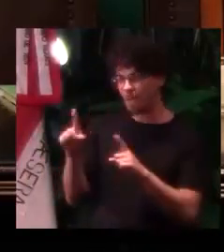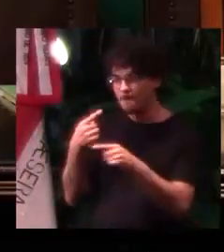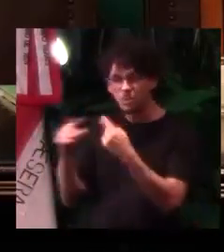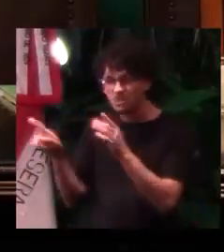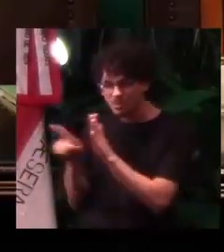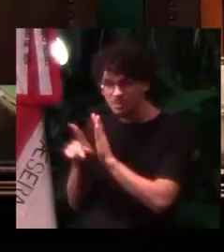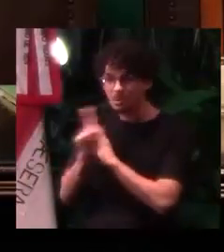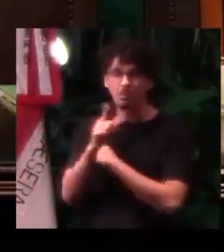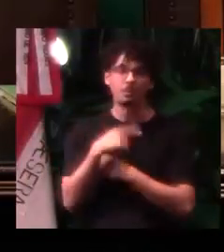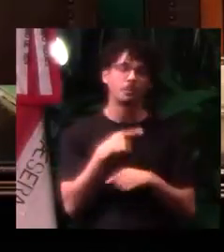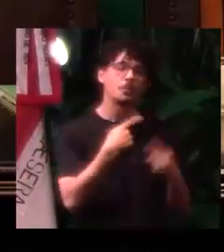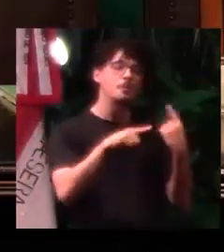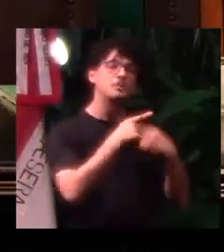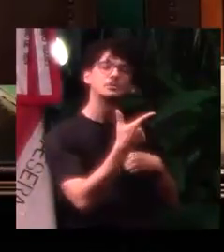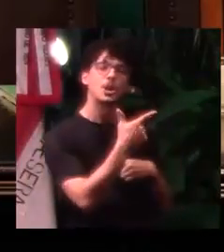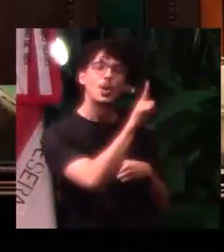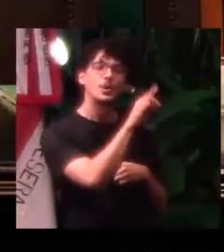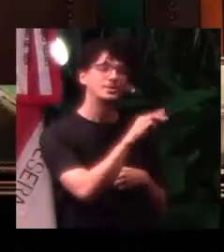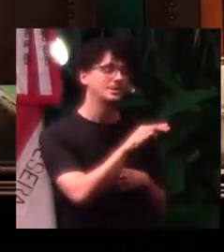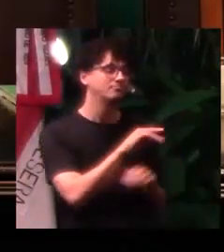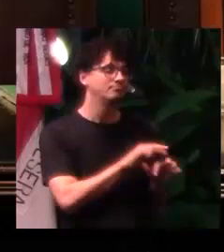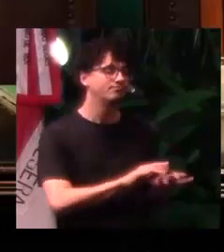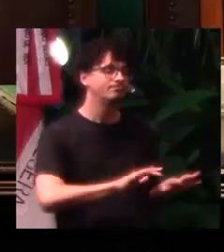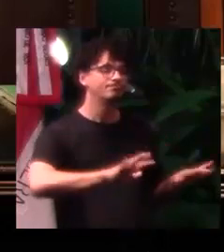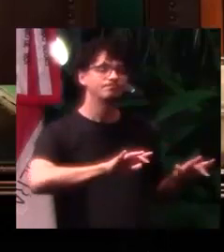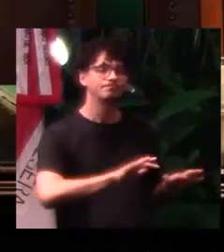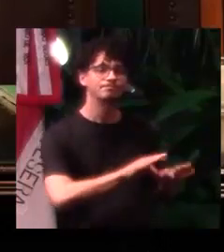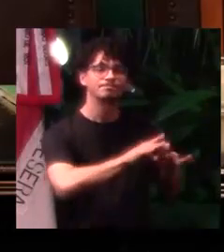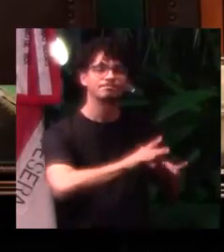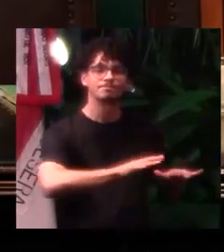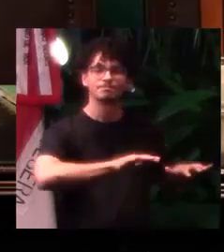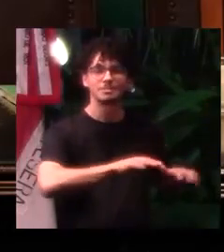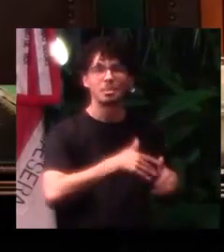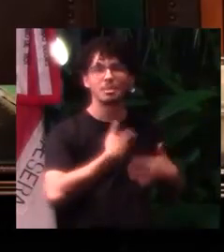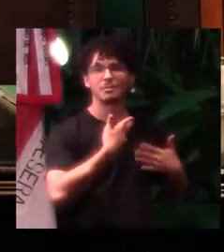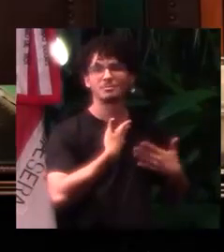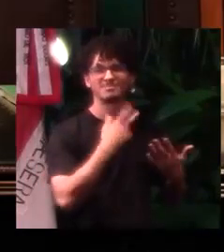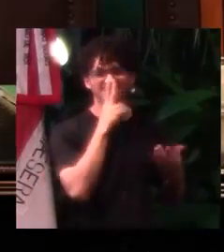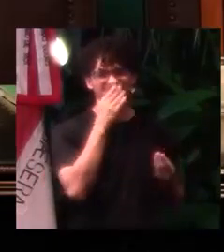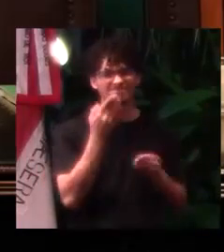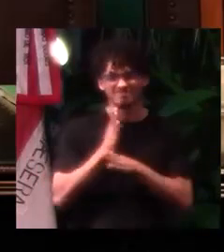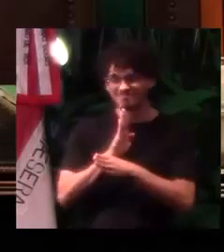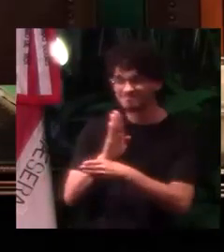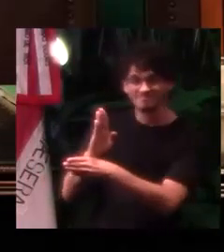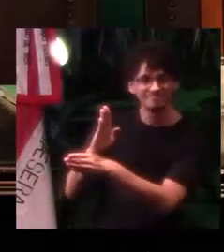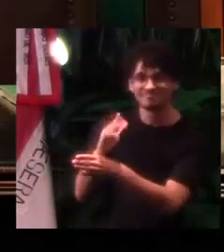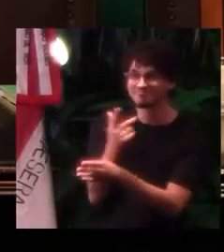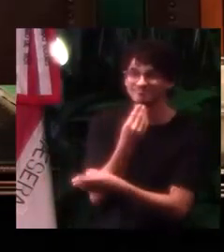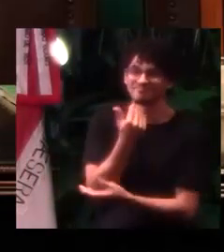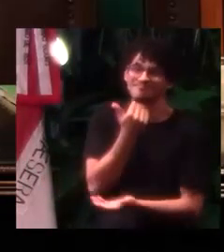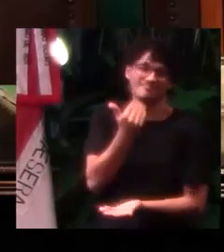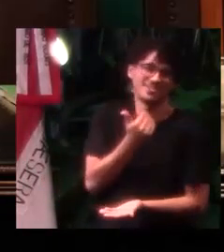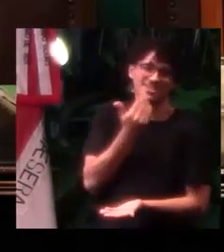uma sonata alegre de Mozart, né, não há tubarão que sobreviva ali. Né? Ou seja, aquilo